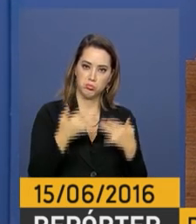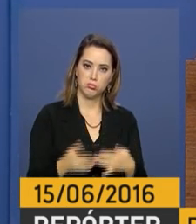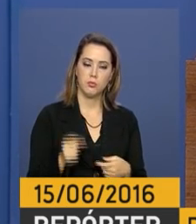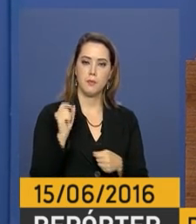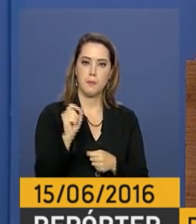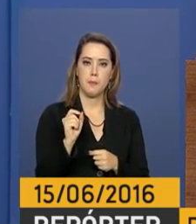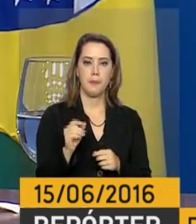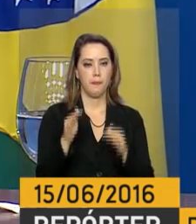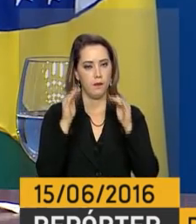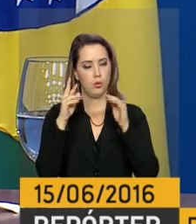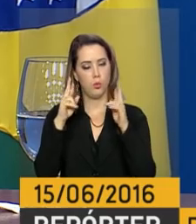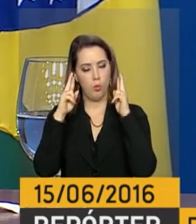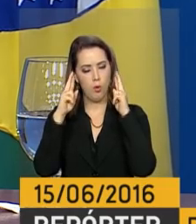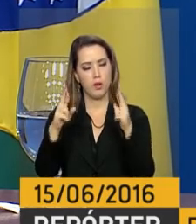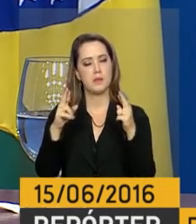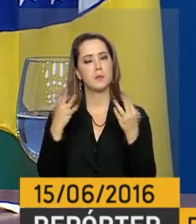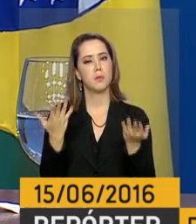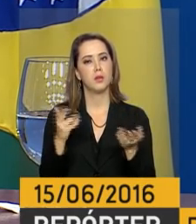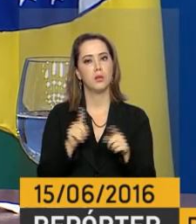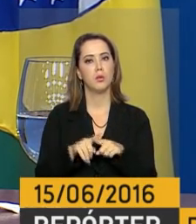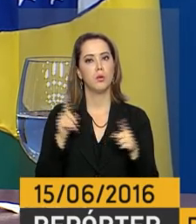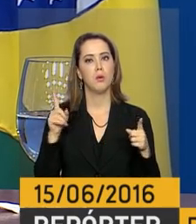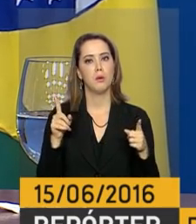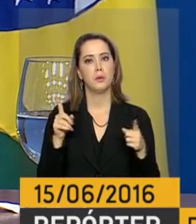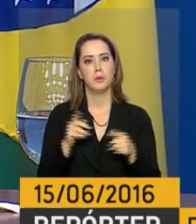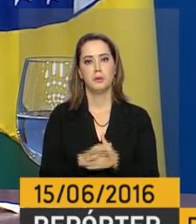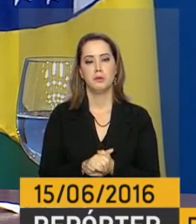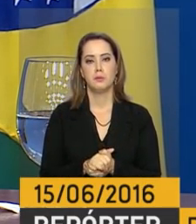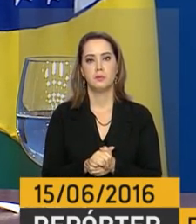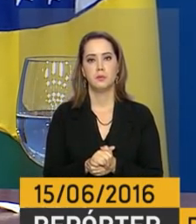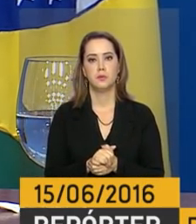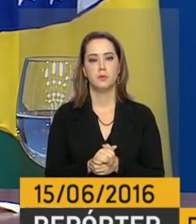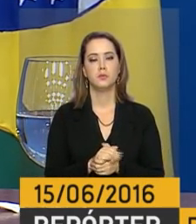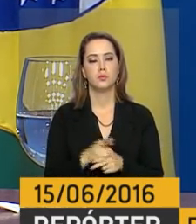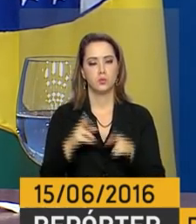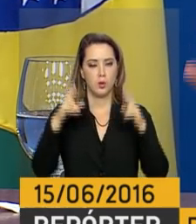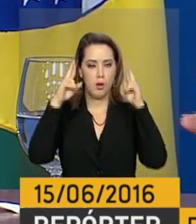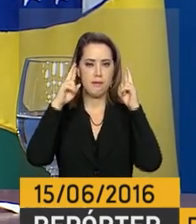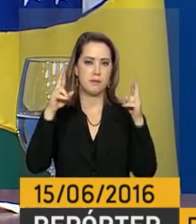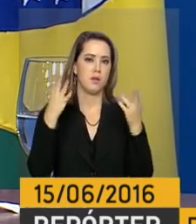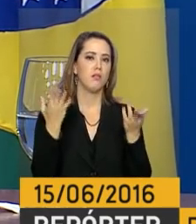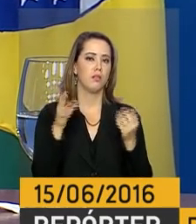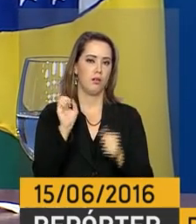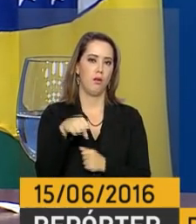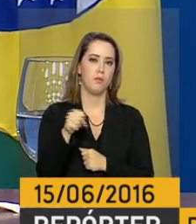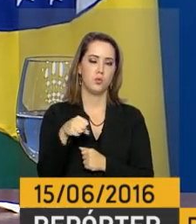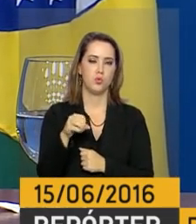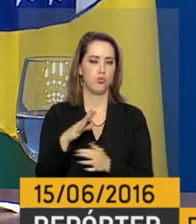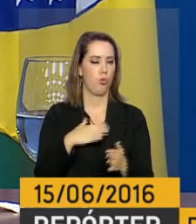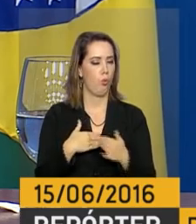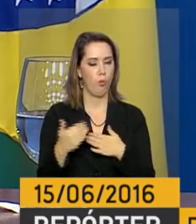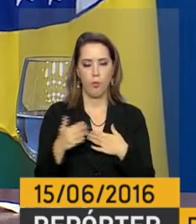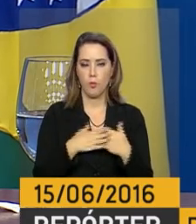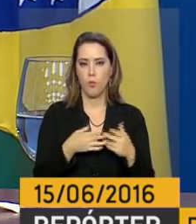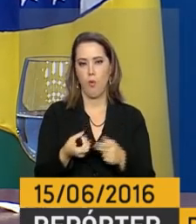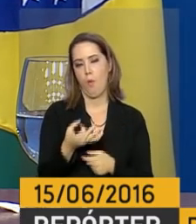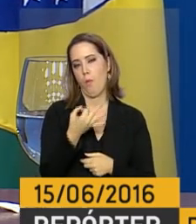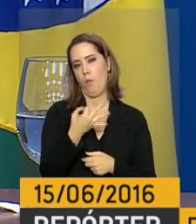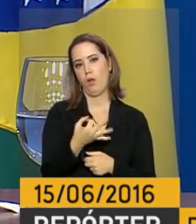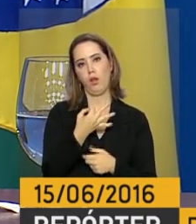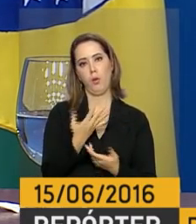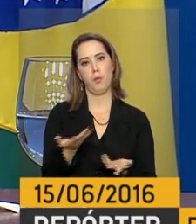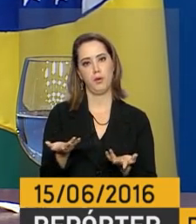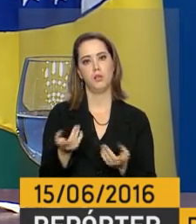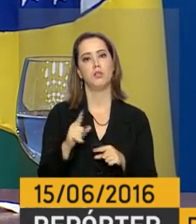Congresso, particularmente do presidente do Congresso. Ah, respeitamos, obviamente, qualquer opinião que